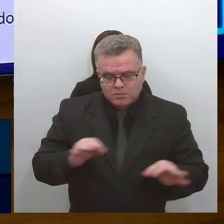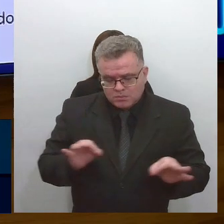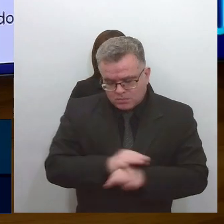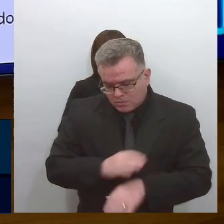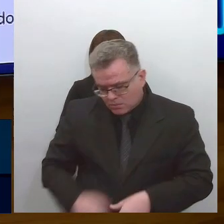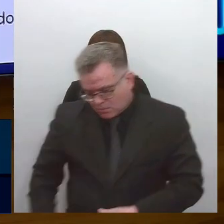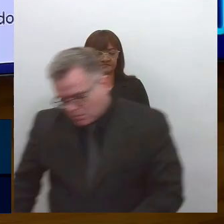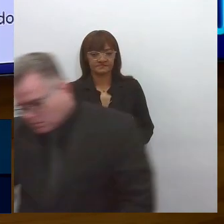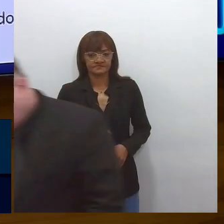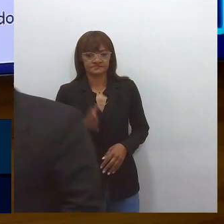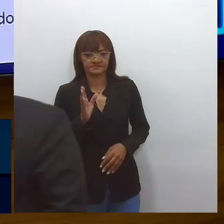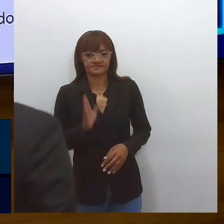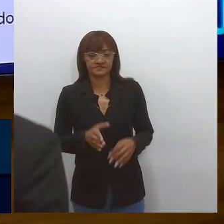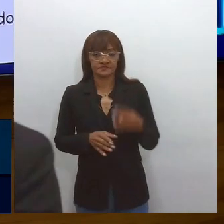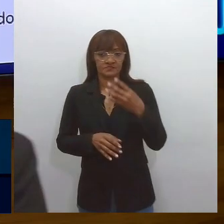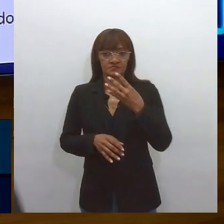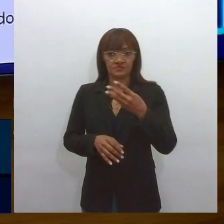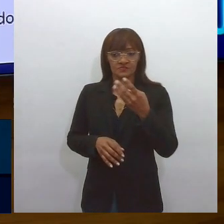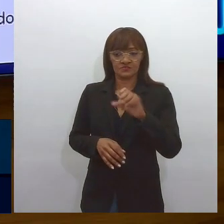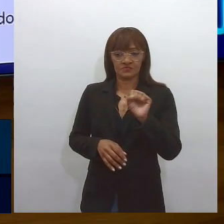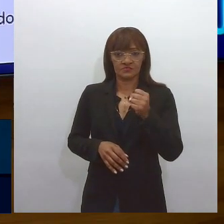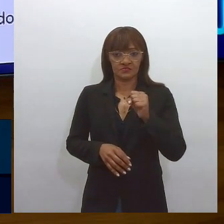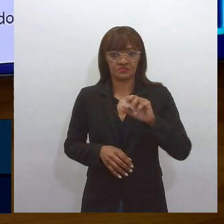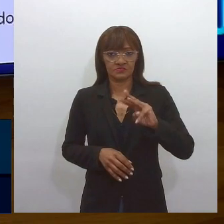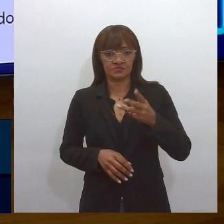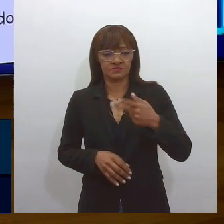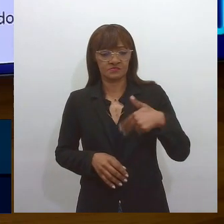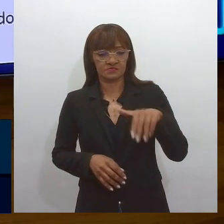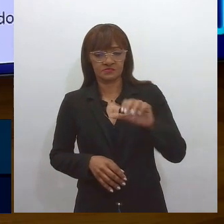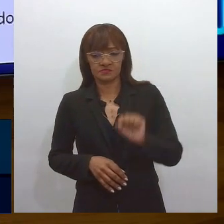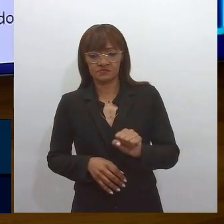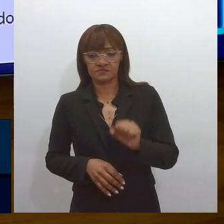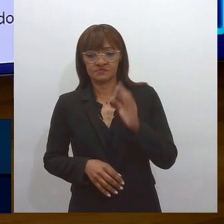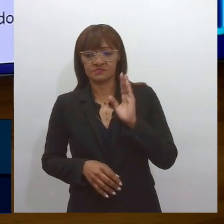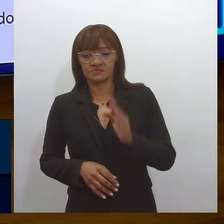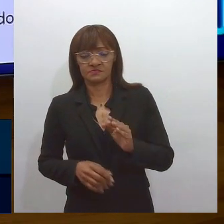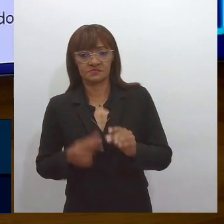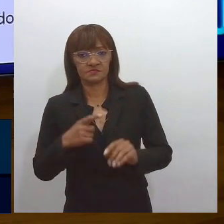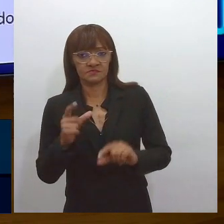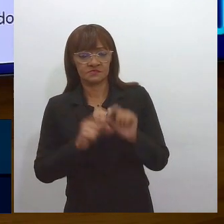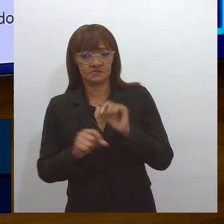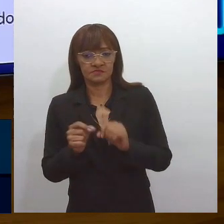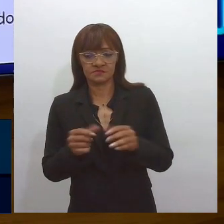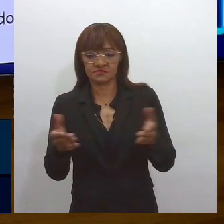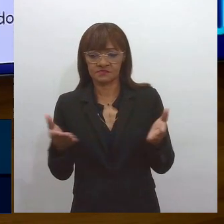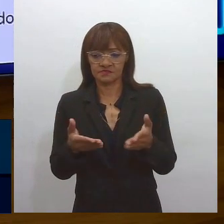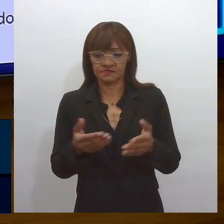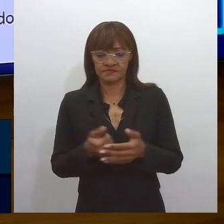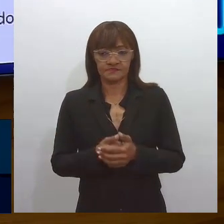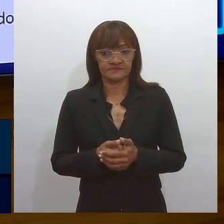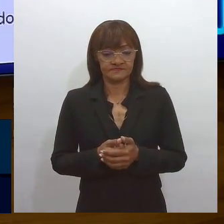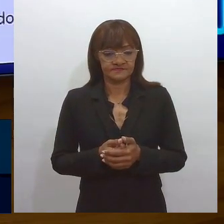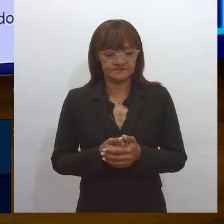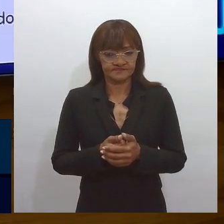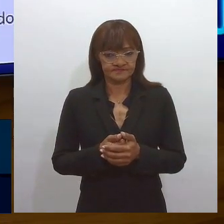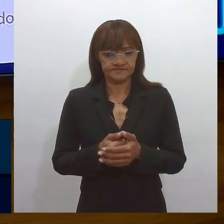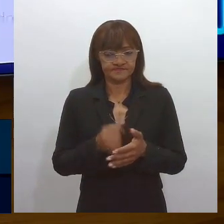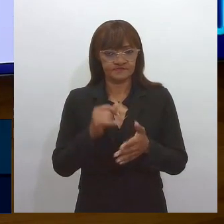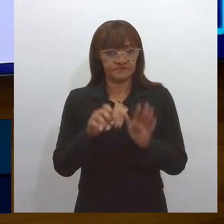deais para 235 e o edital de Public de duplicação ele já tá ele já está publicado com abertura